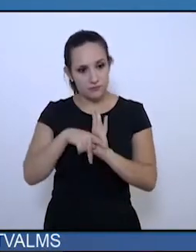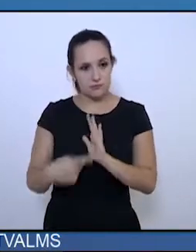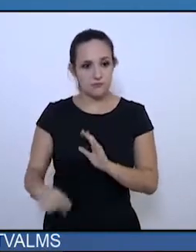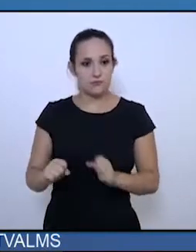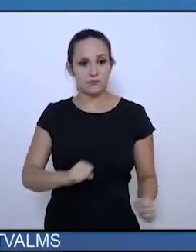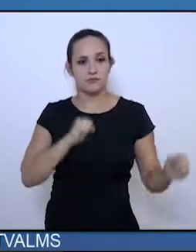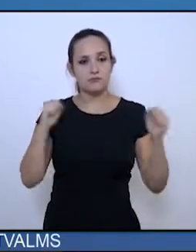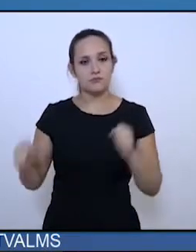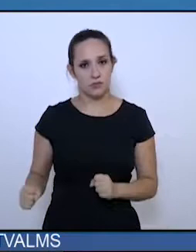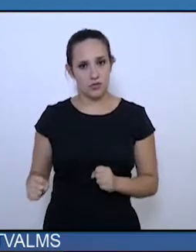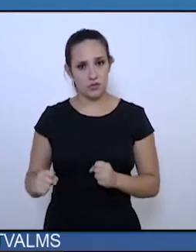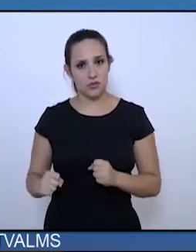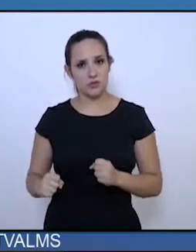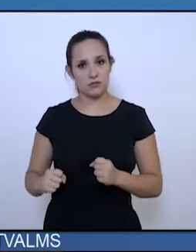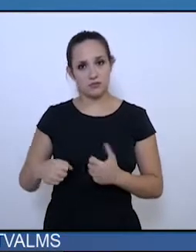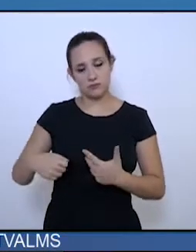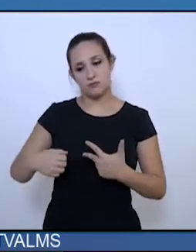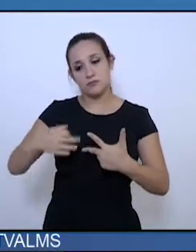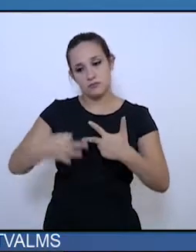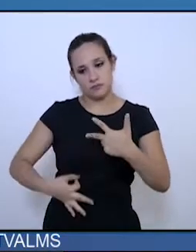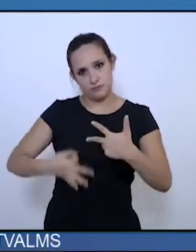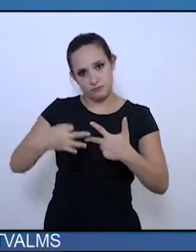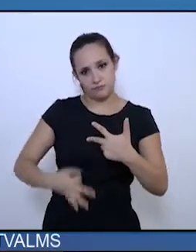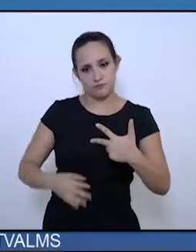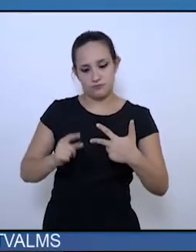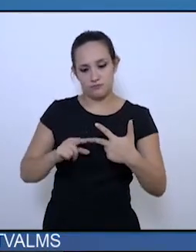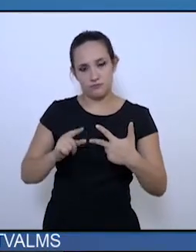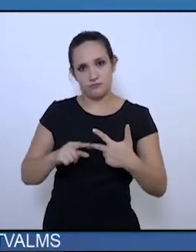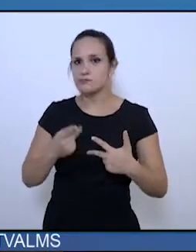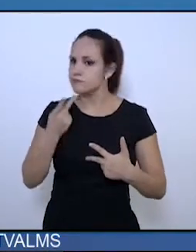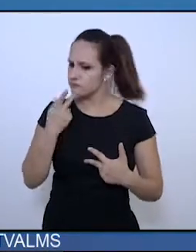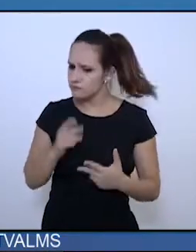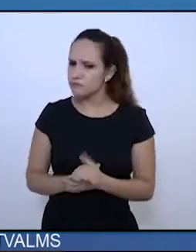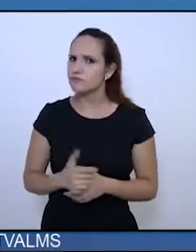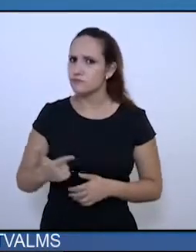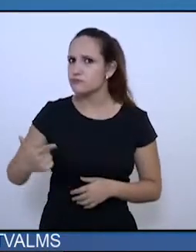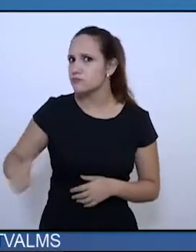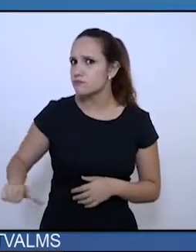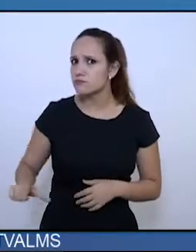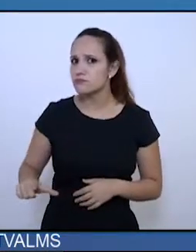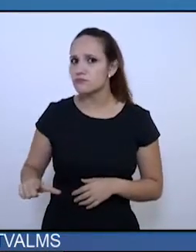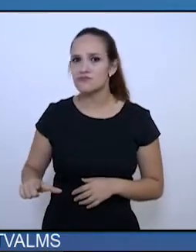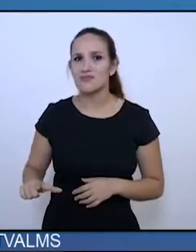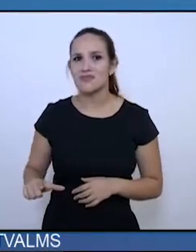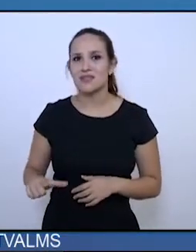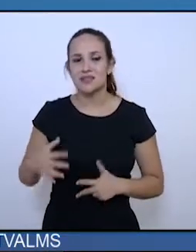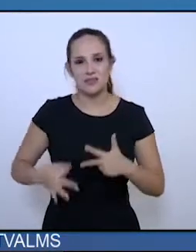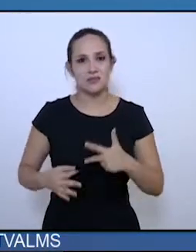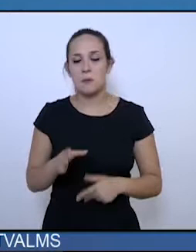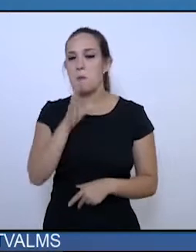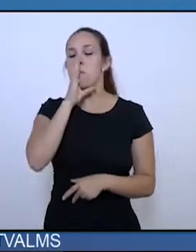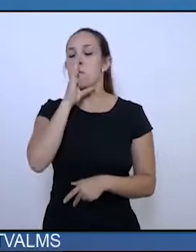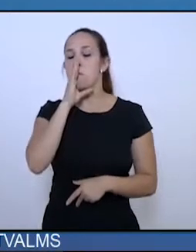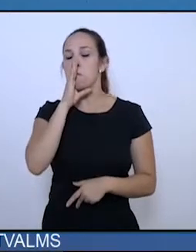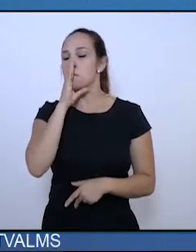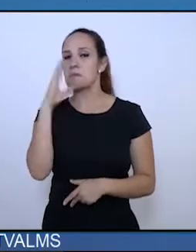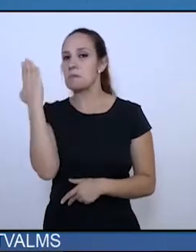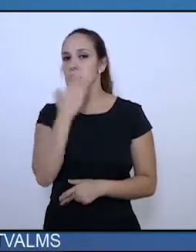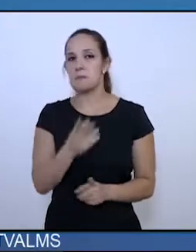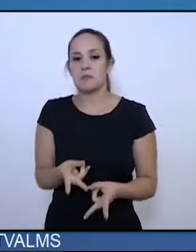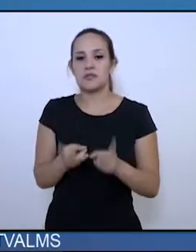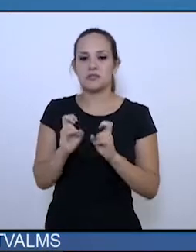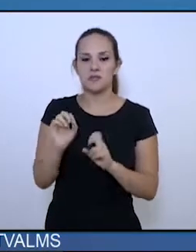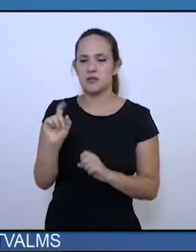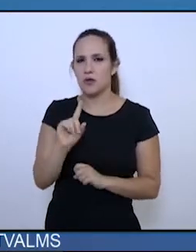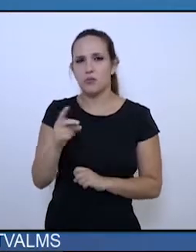profunda reflexão neste momento em que, mais uma vez, o sistema de justiça não está vigilante quanto ao respeito ao